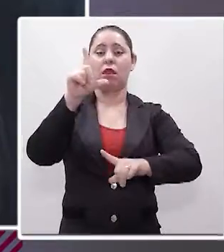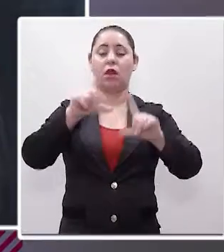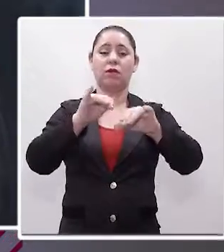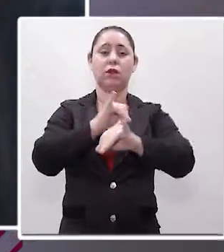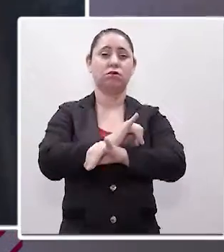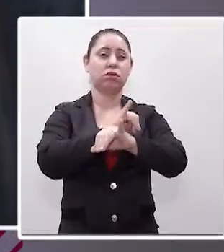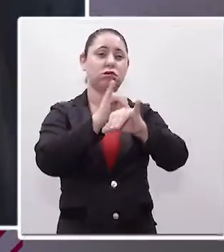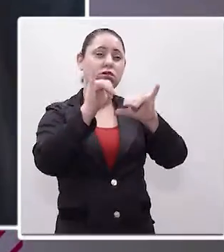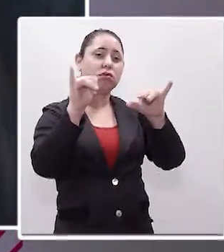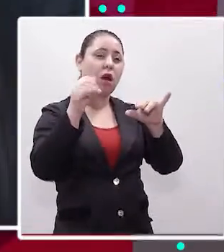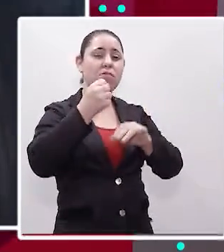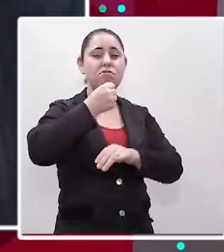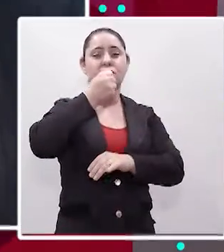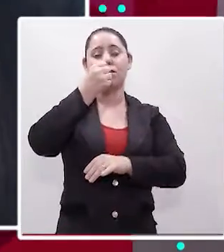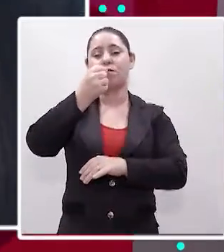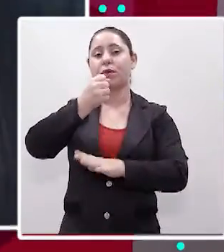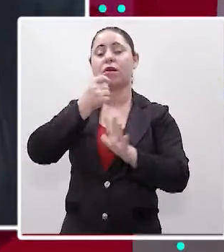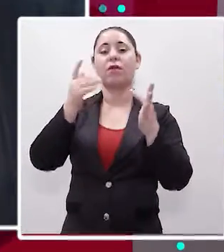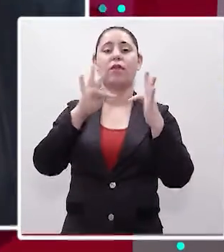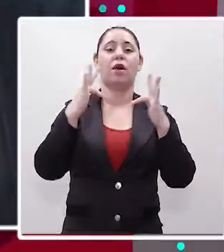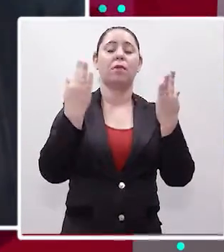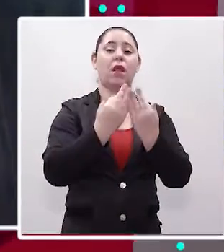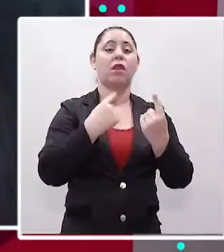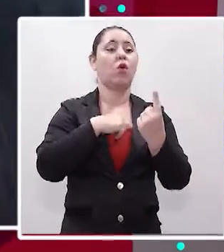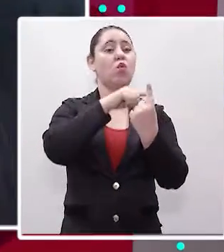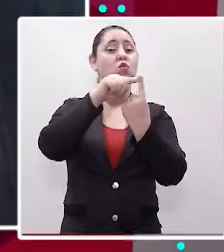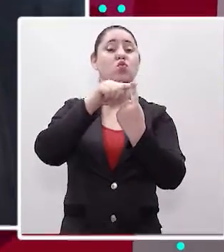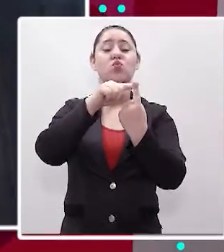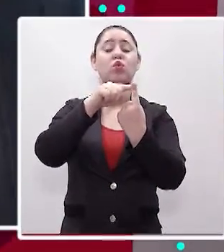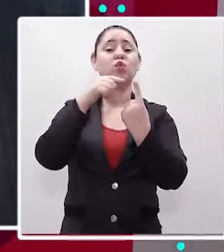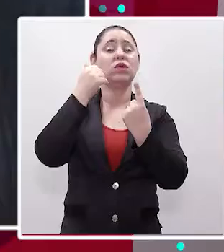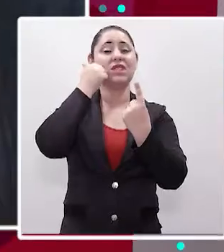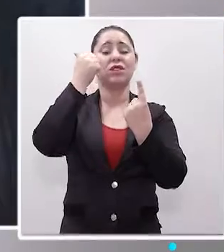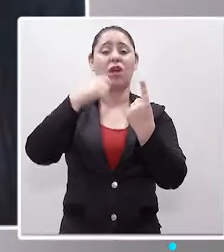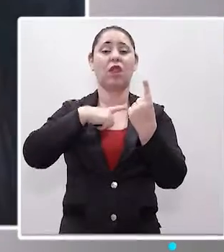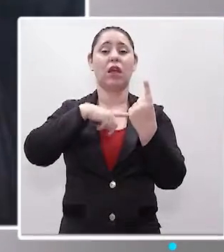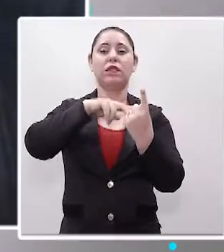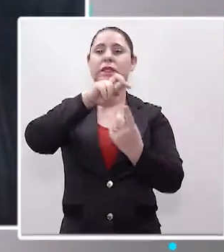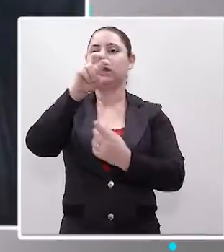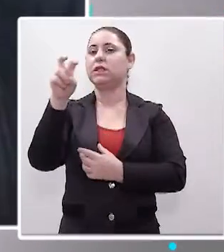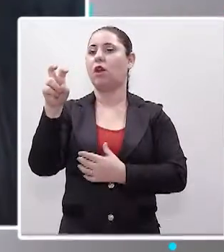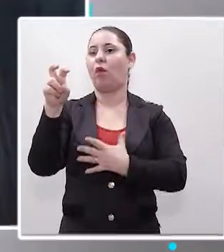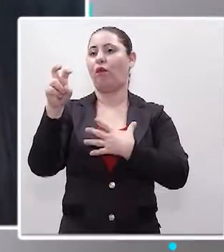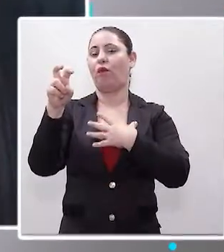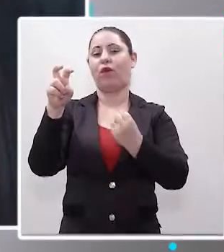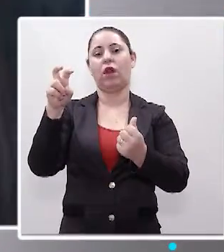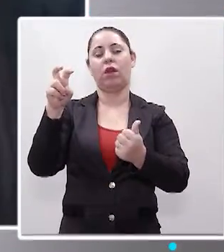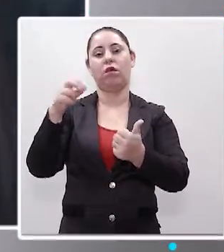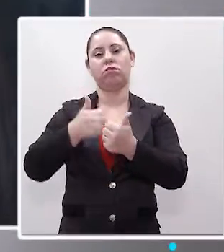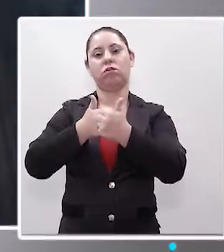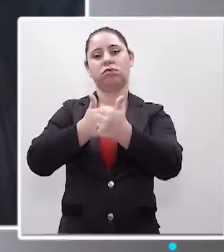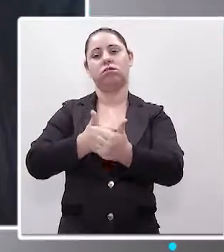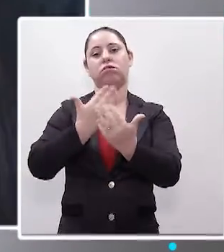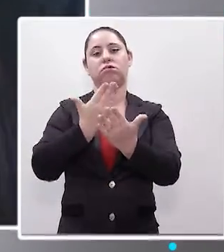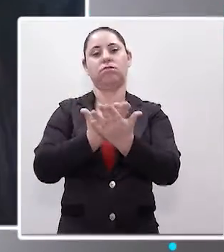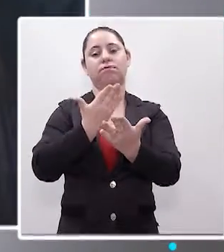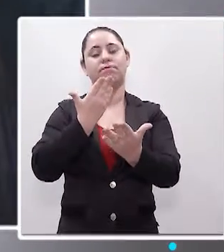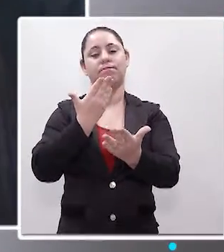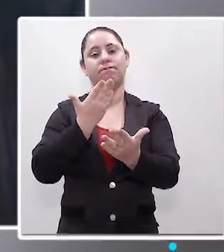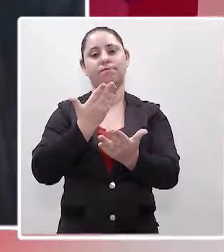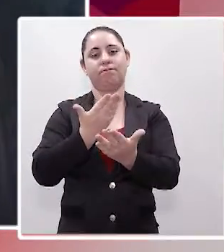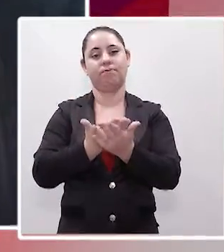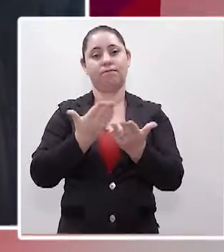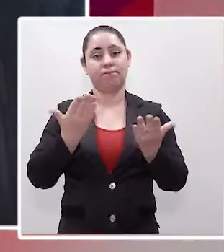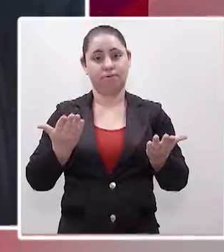e reportagens que foram feitas, né, de famílias que têm um único celular, tem 5 crianças para